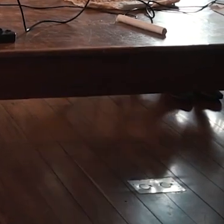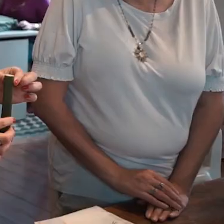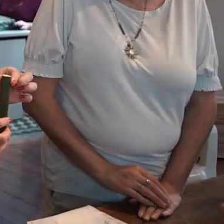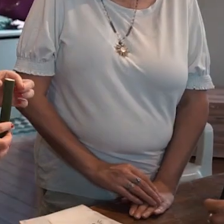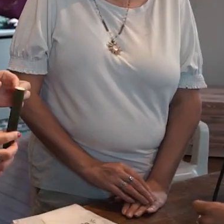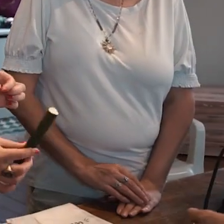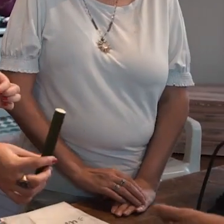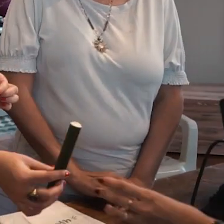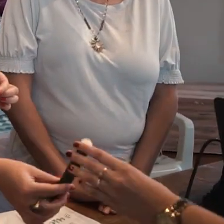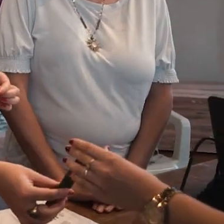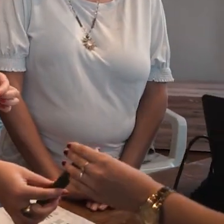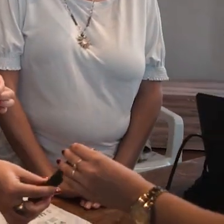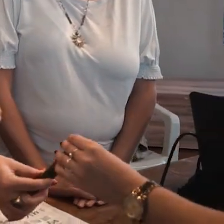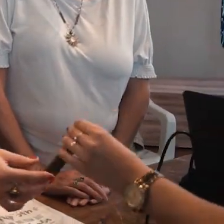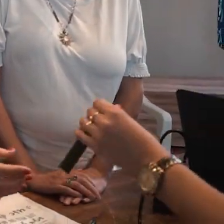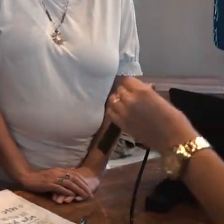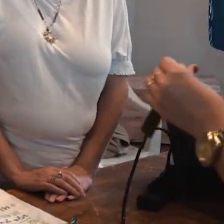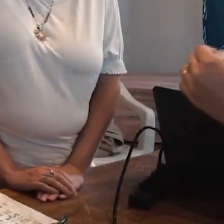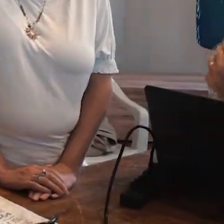objeto.